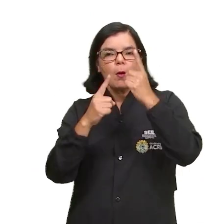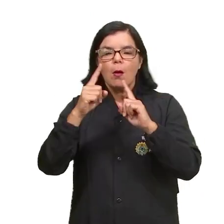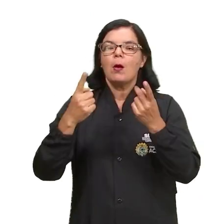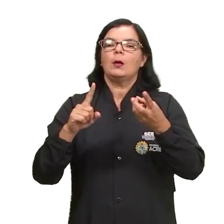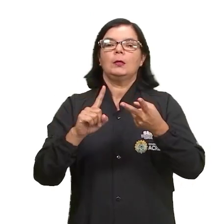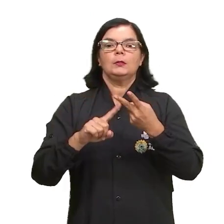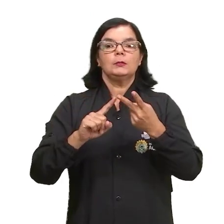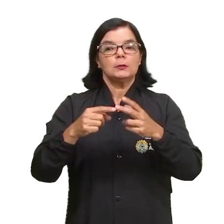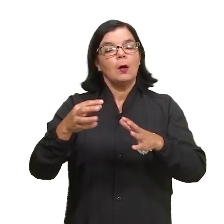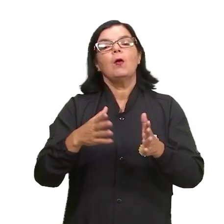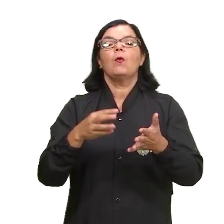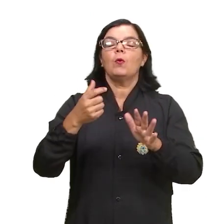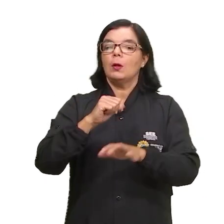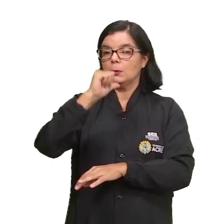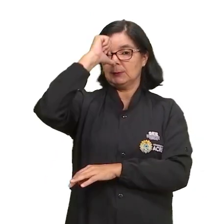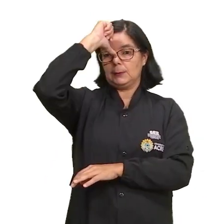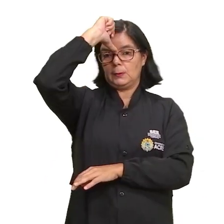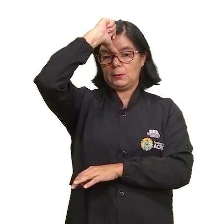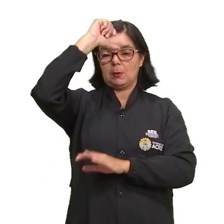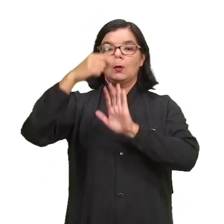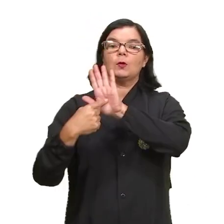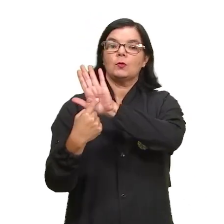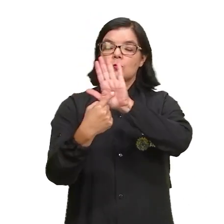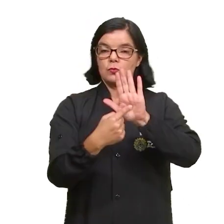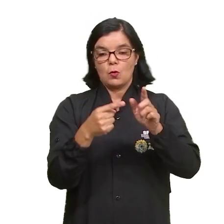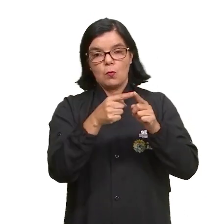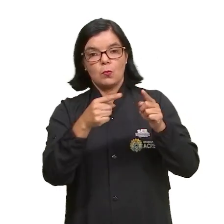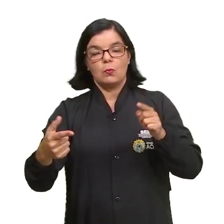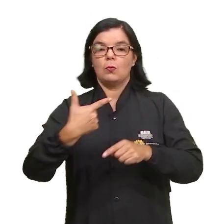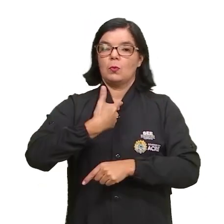são esses estereótipos a qual a DIP, no período